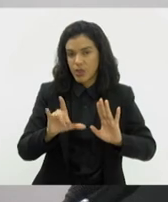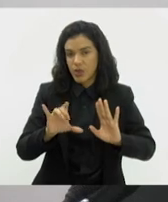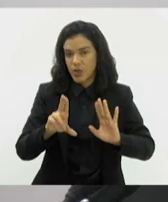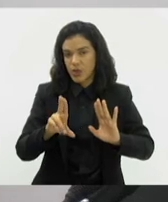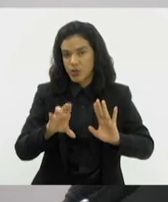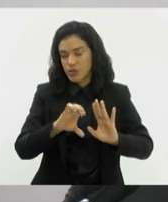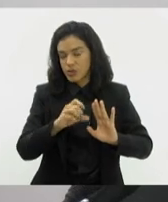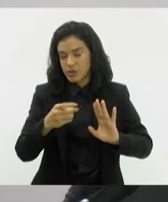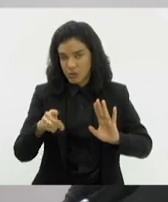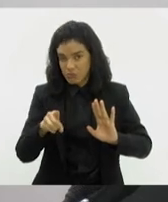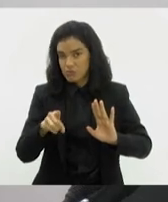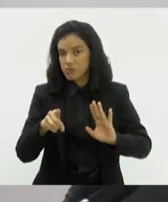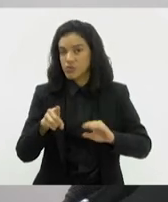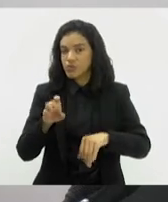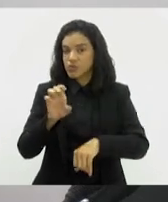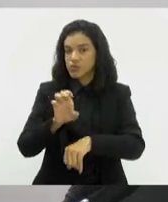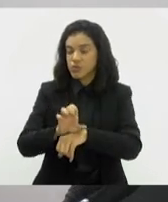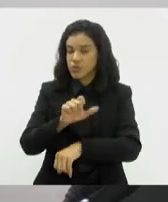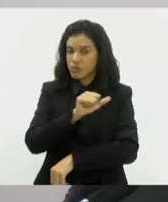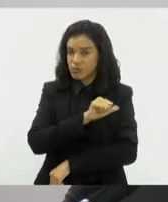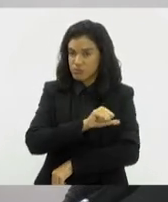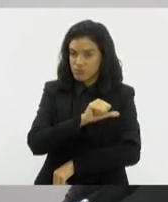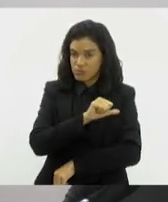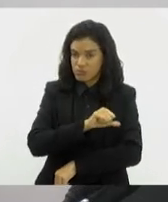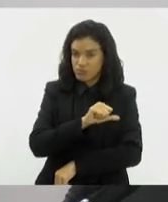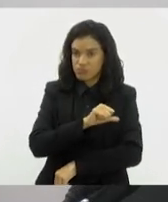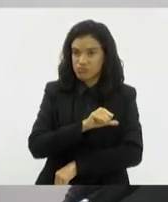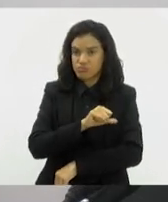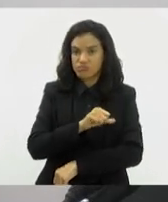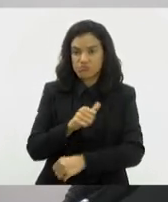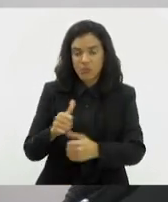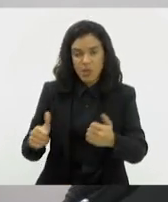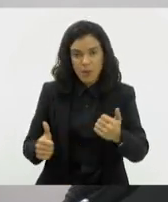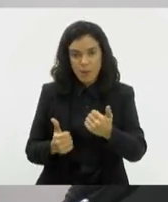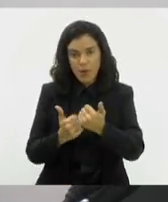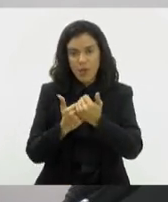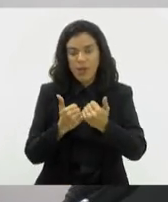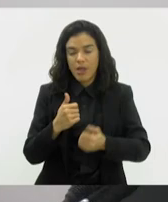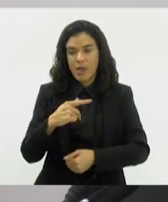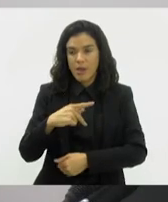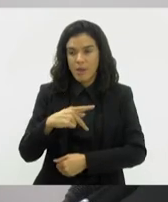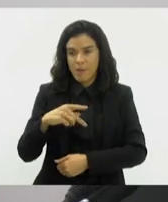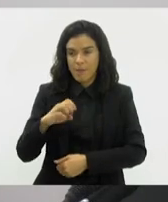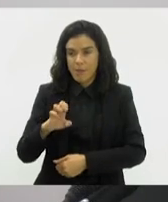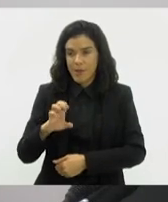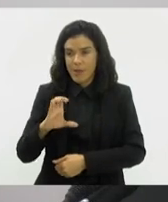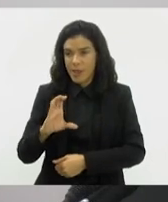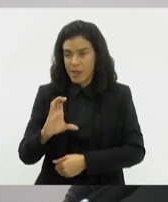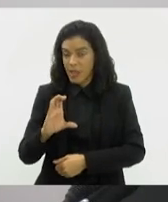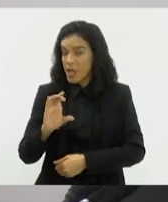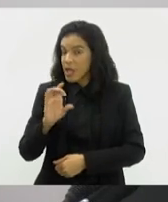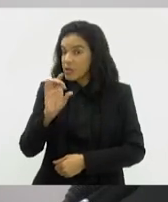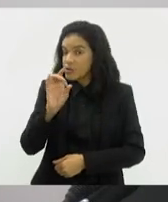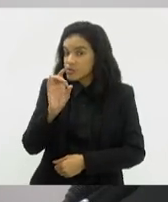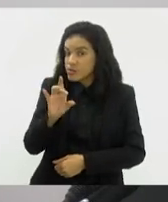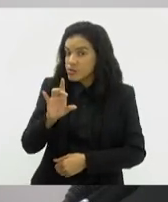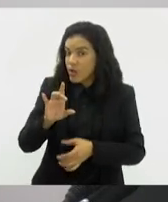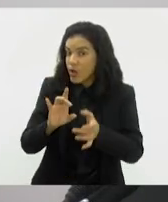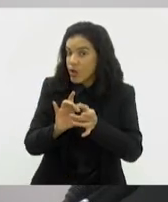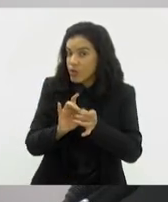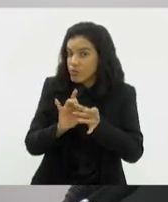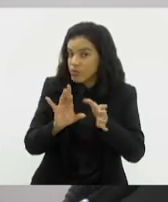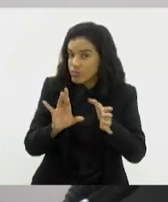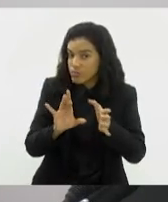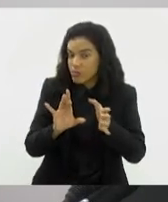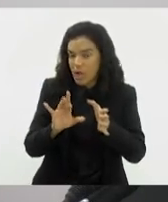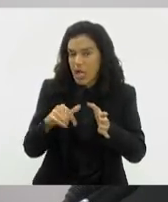do Rio de Janeiro possa ser signatário àquela PEC que já foi aqui distribuída. É só autorizar a gente ser signatário da